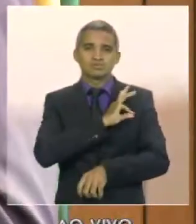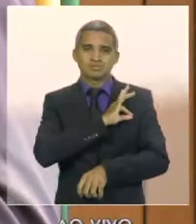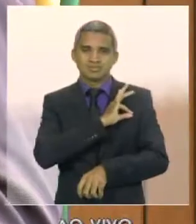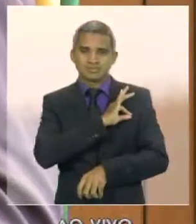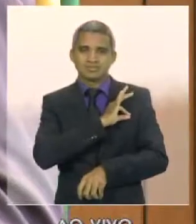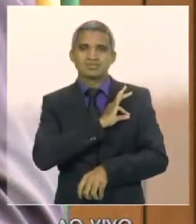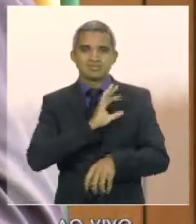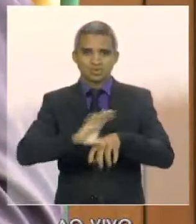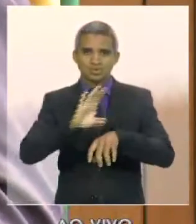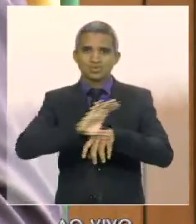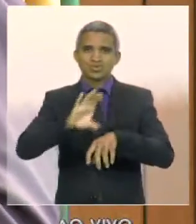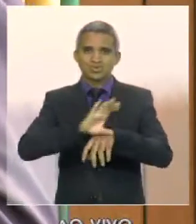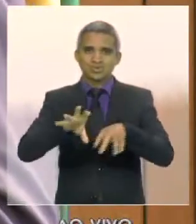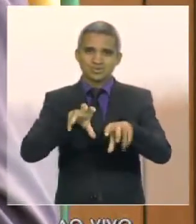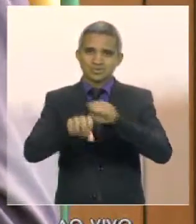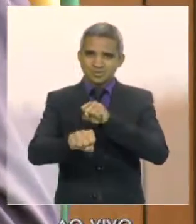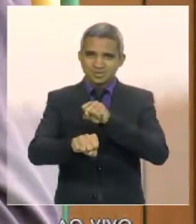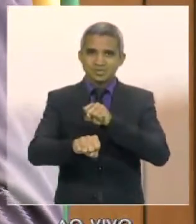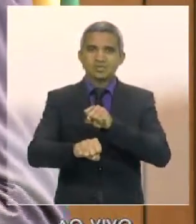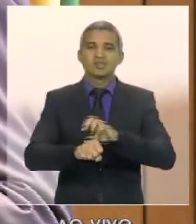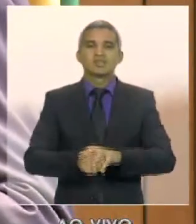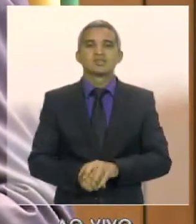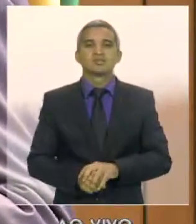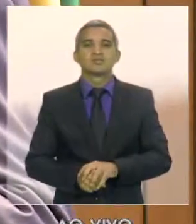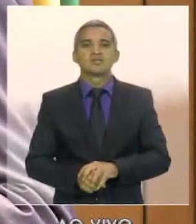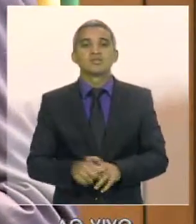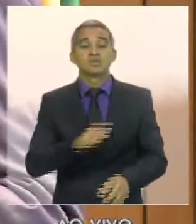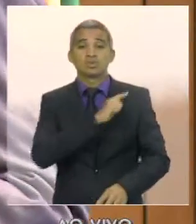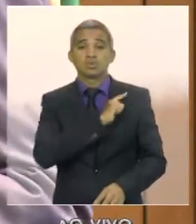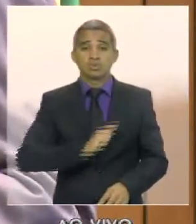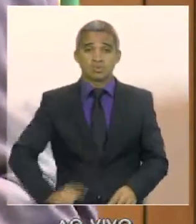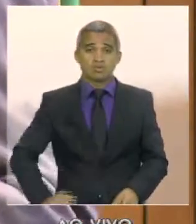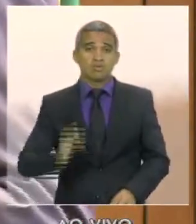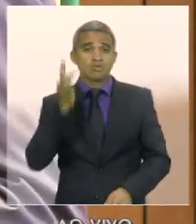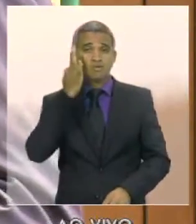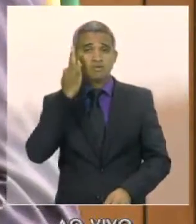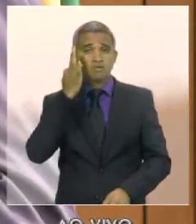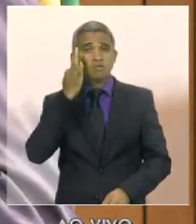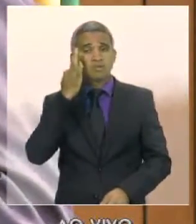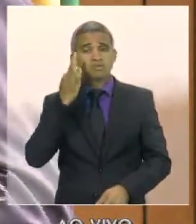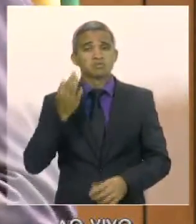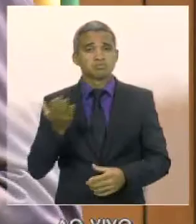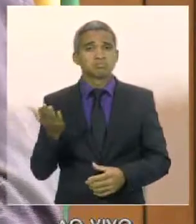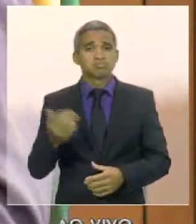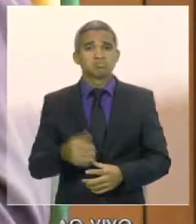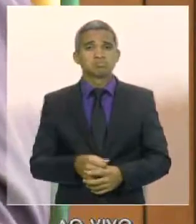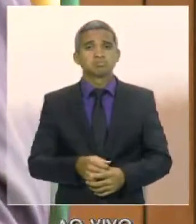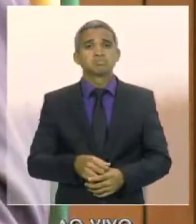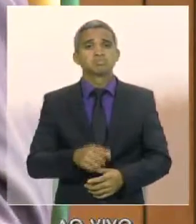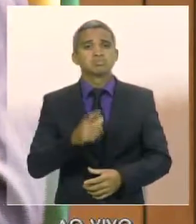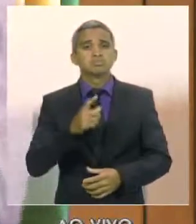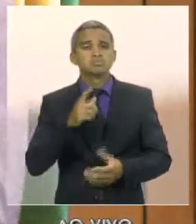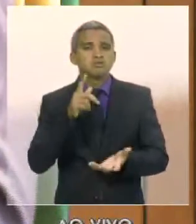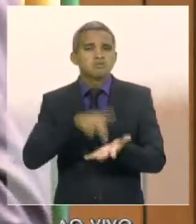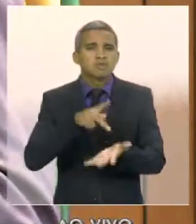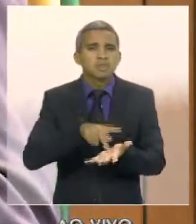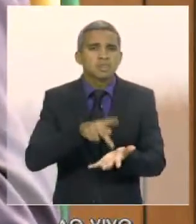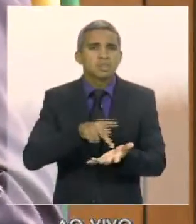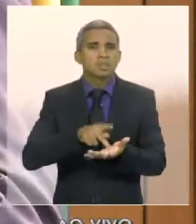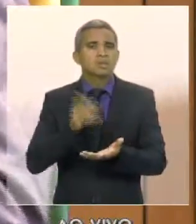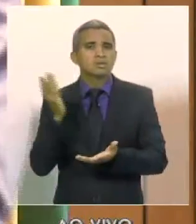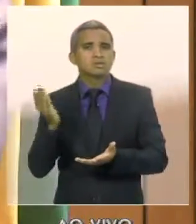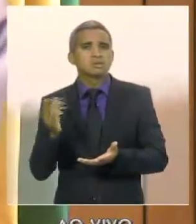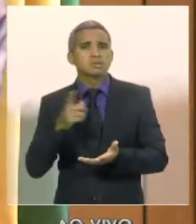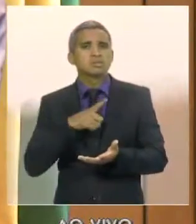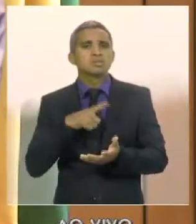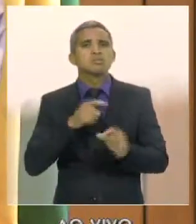prestigiar essa iniciativa do nosso governador Flávio Dino, que visa realmente, gradativamente,